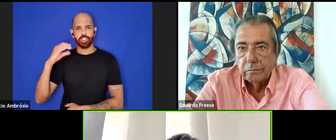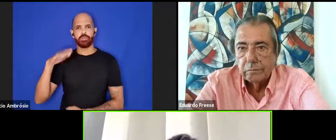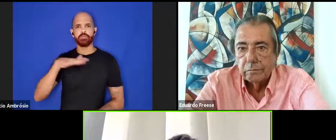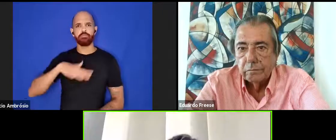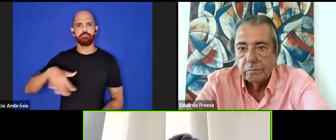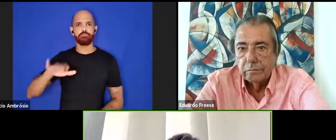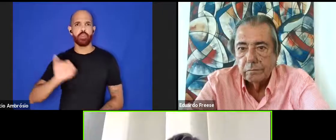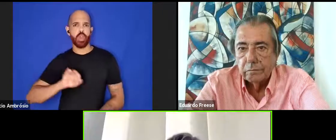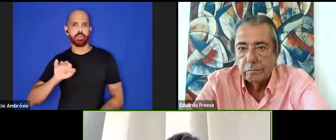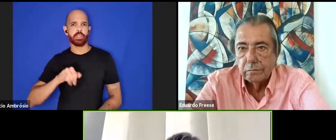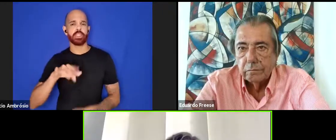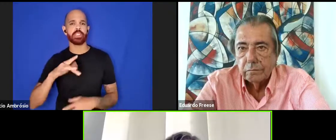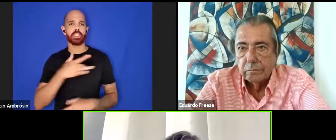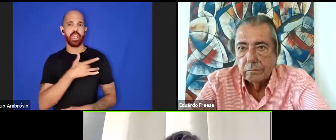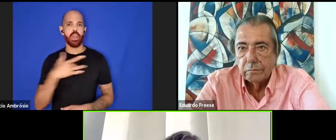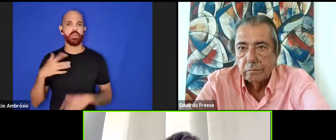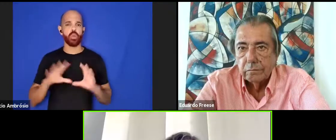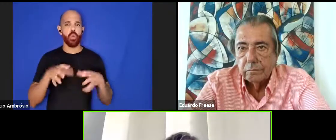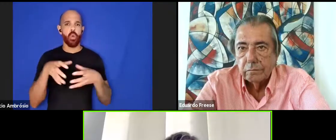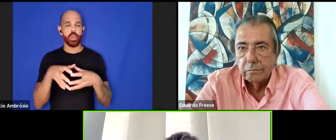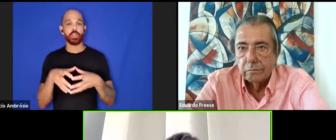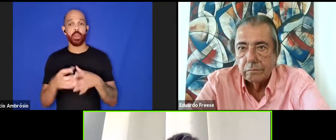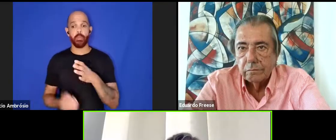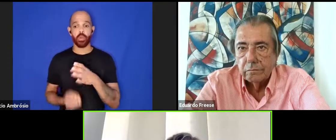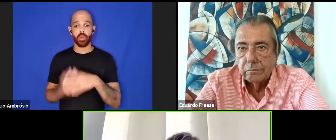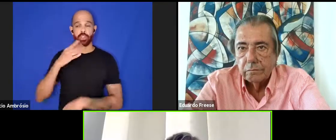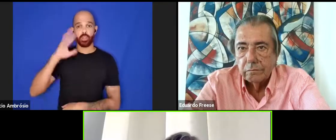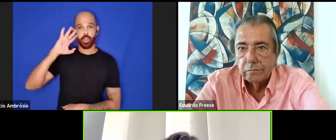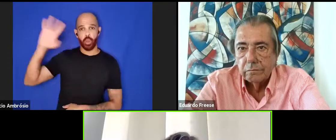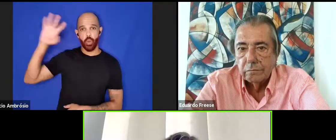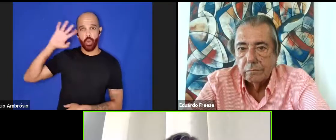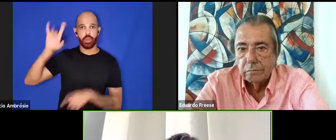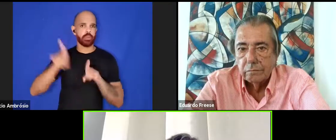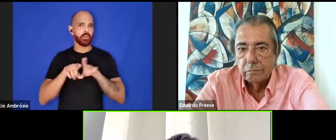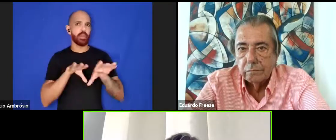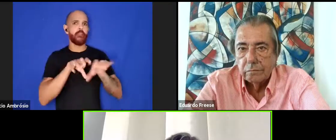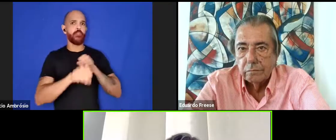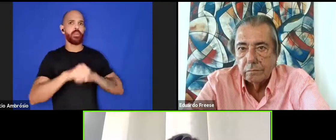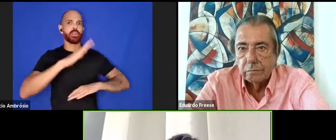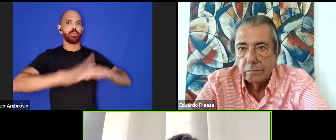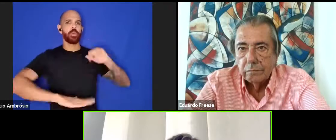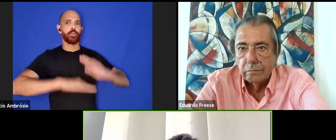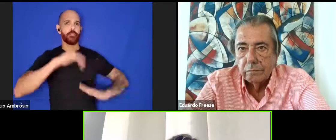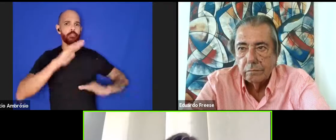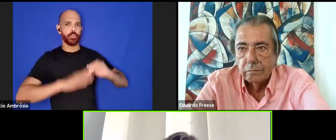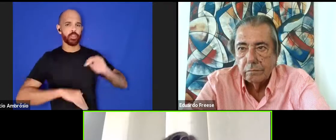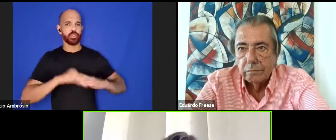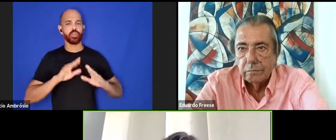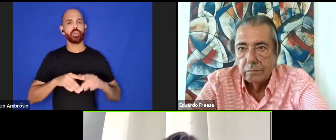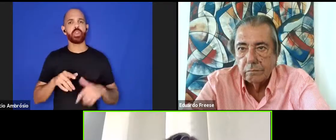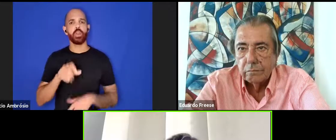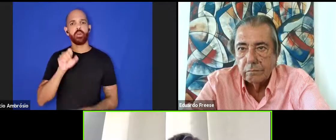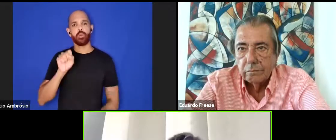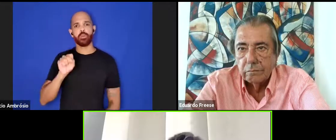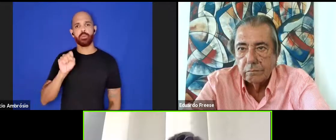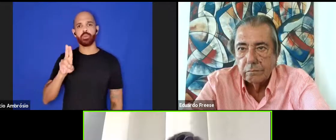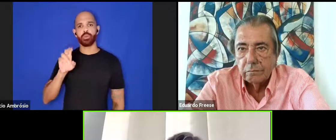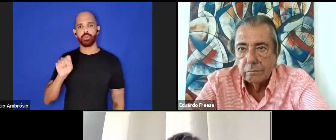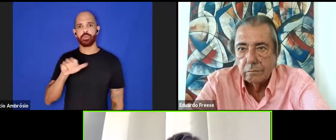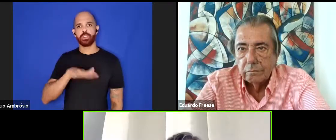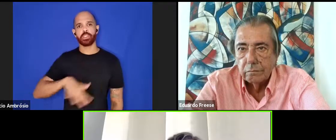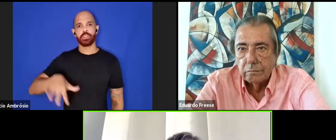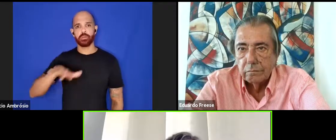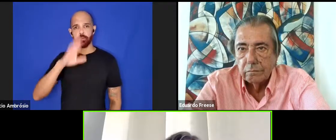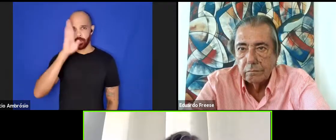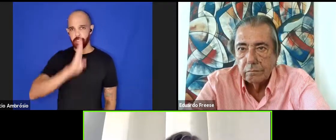coletiva, seja no âmbito da produção teórica, como também da formação de profissionais para o sistema de saúde brasileiro. E, para